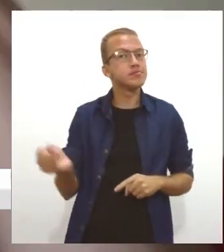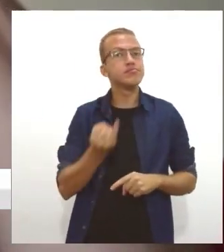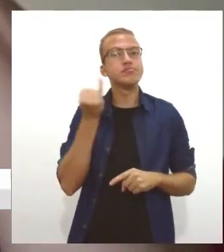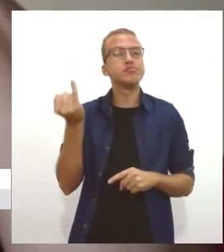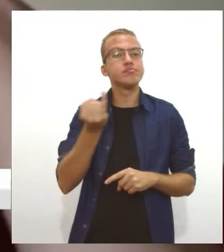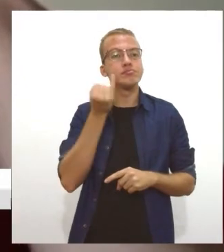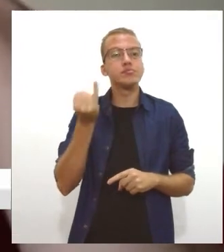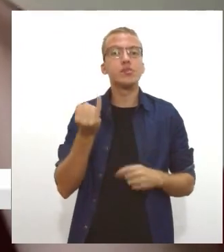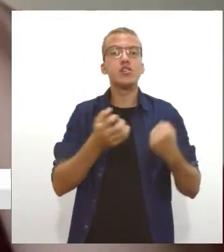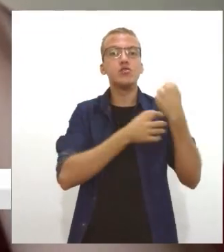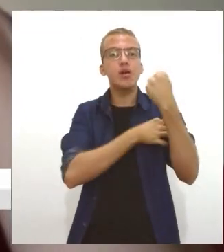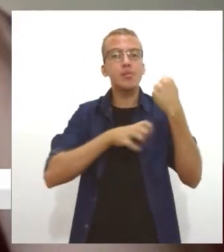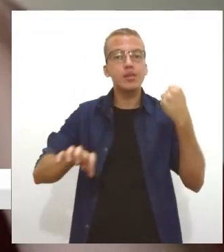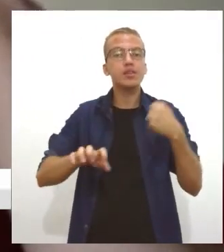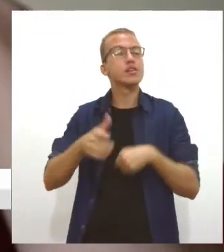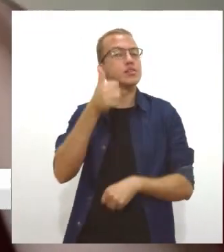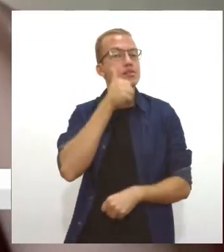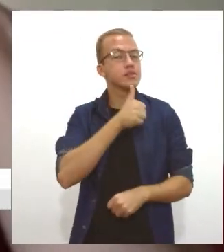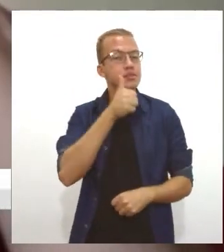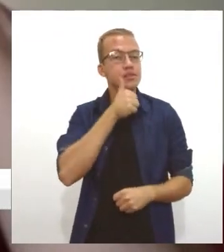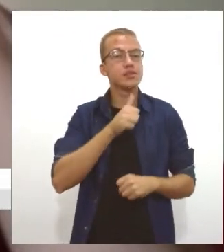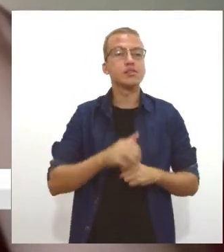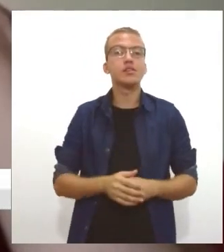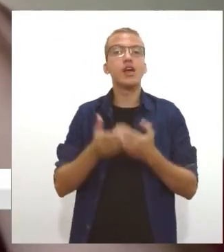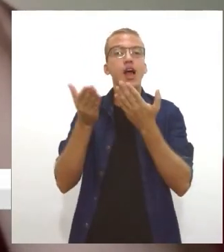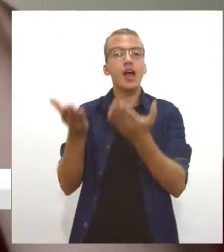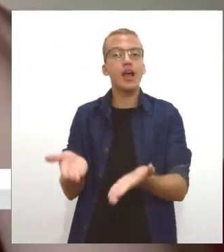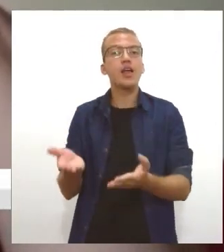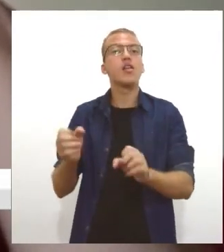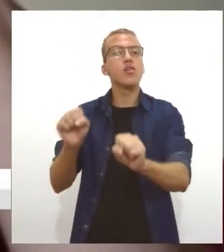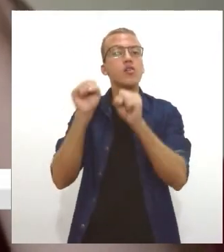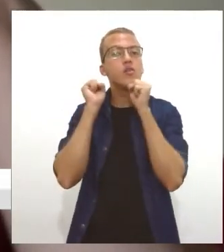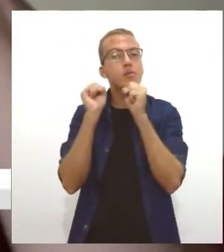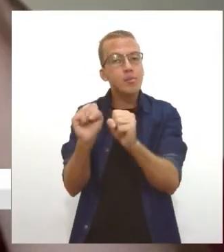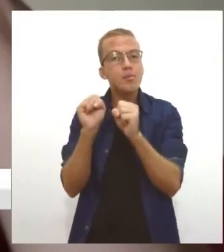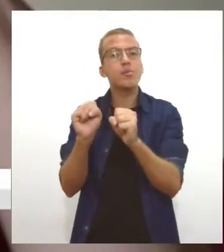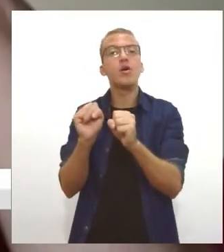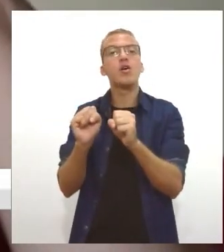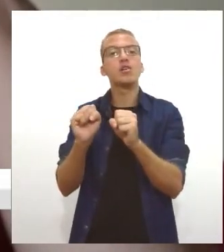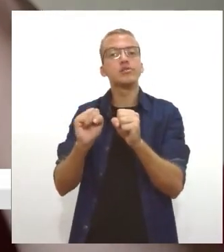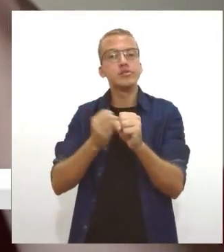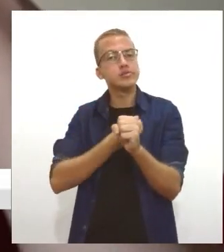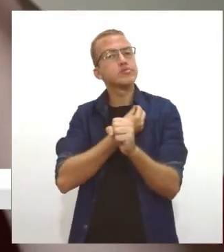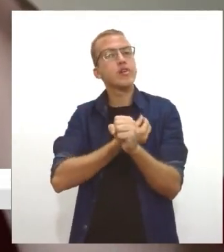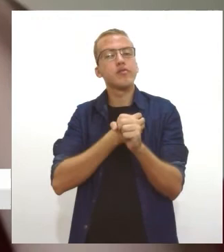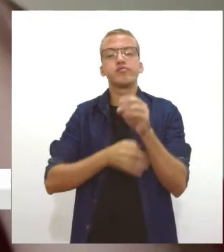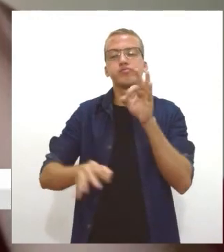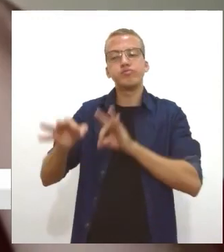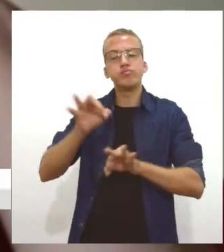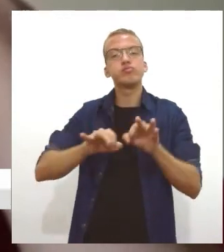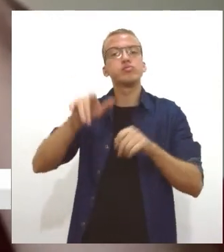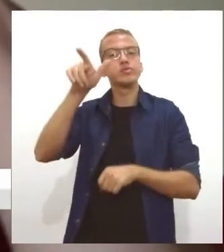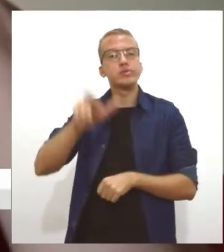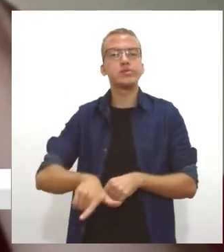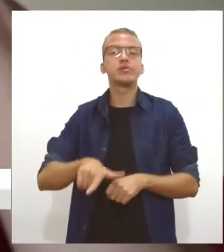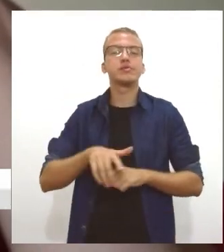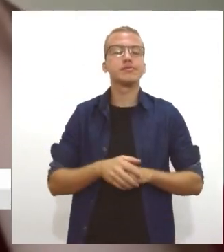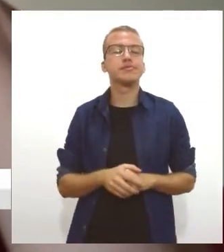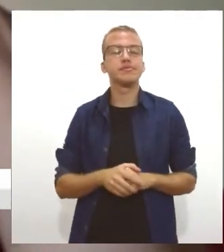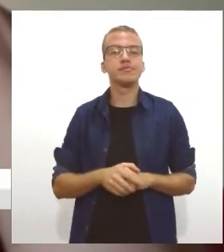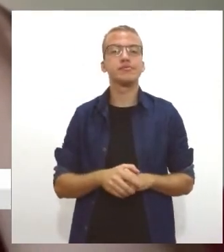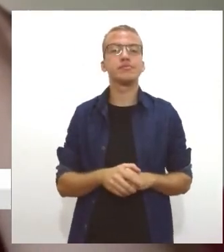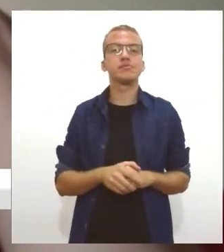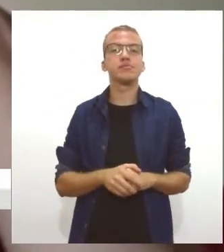empoderamento dessa mulher, para que ela possa refazer sua vida, né, pós violência doméstica. E a gente atua, a gente